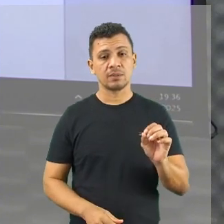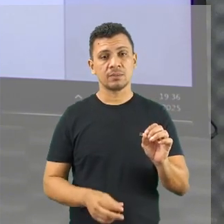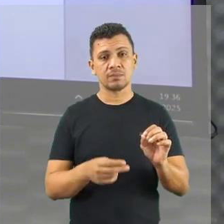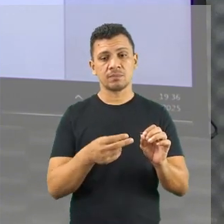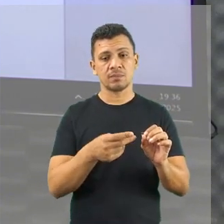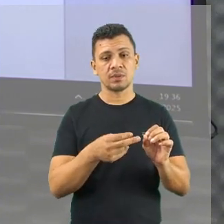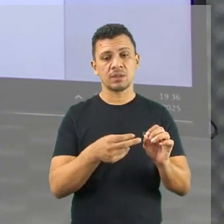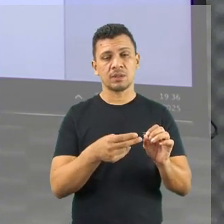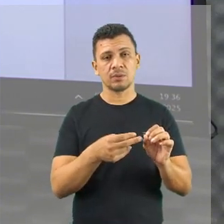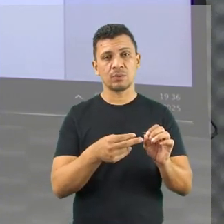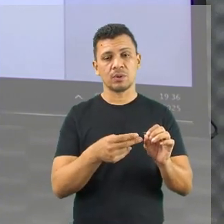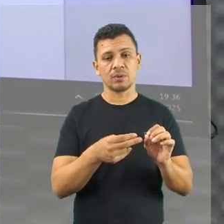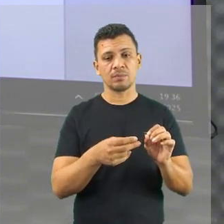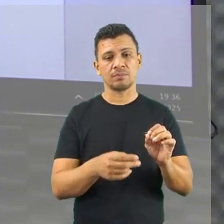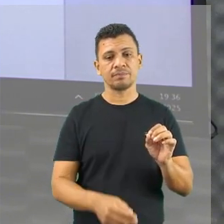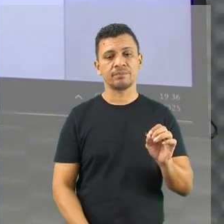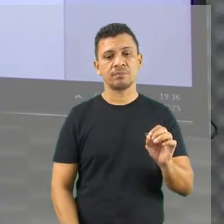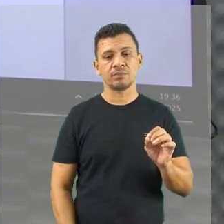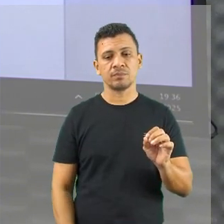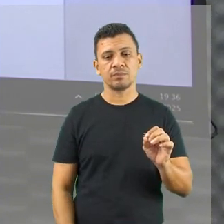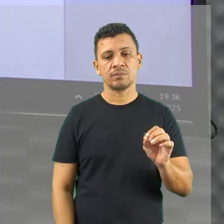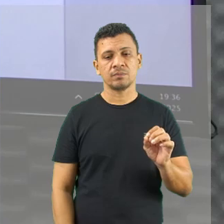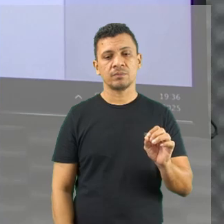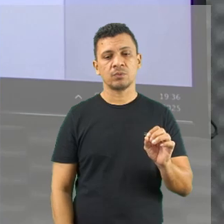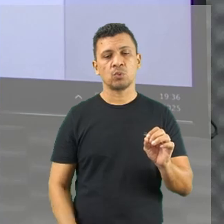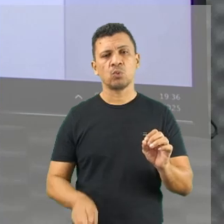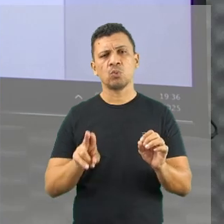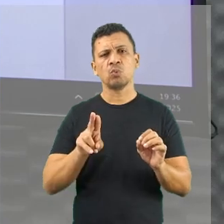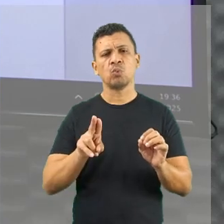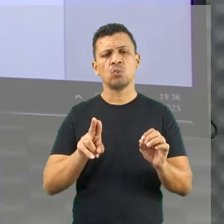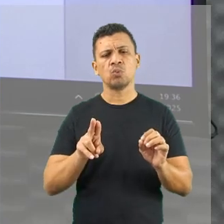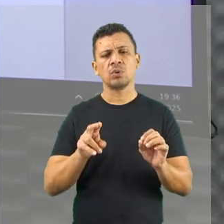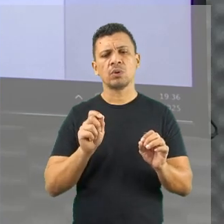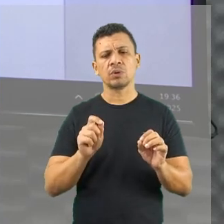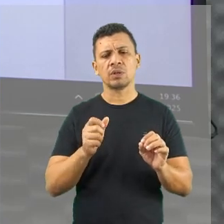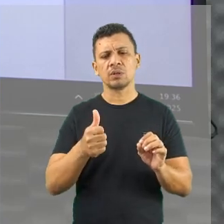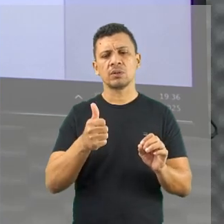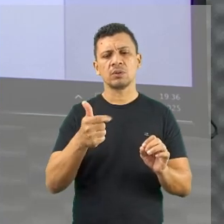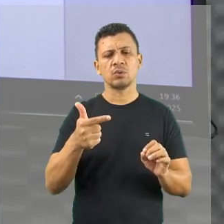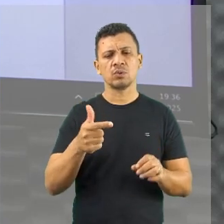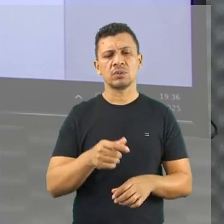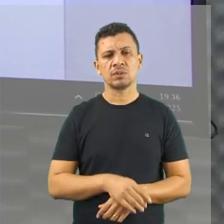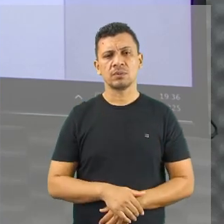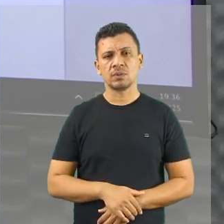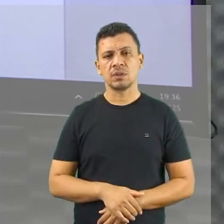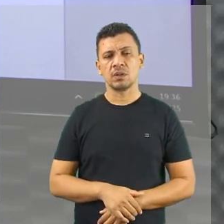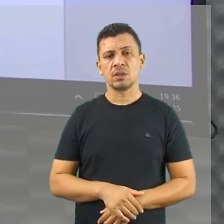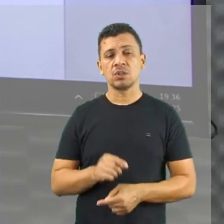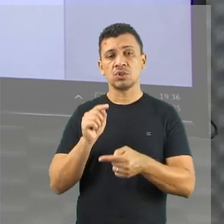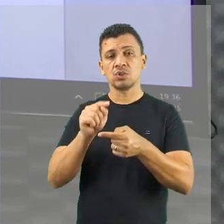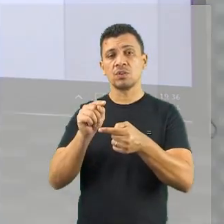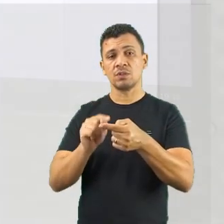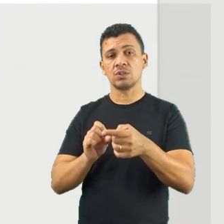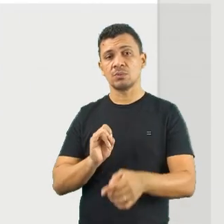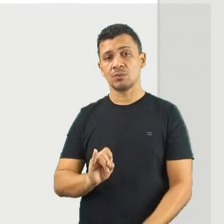que é a resistência equivalente, né? U, que é quanto? 12 dividido por I.